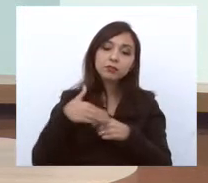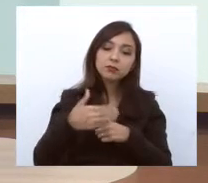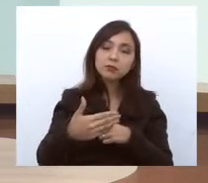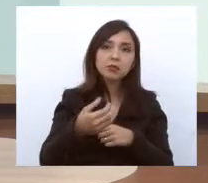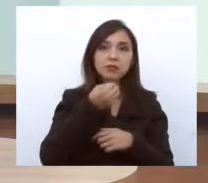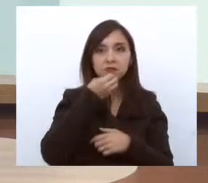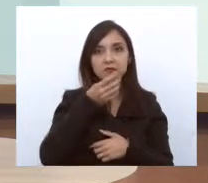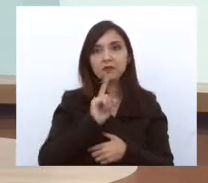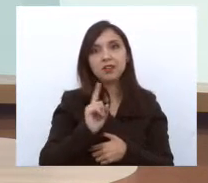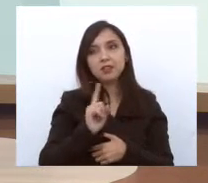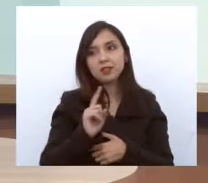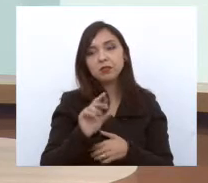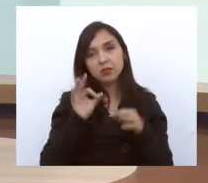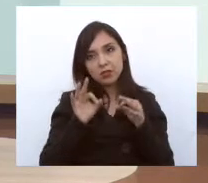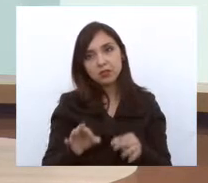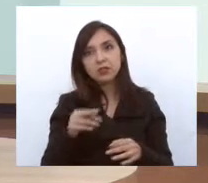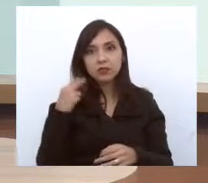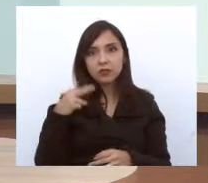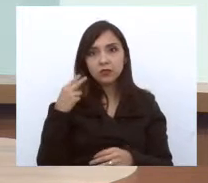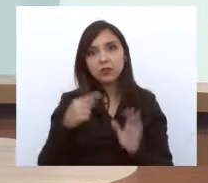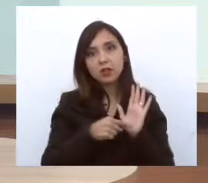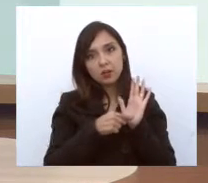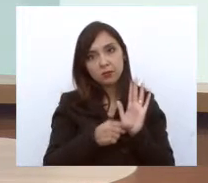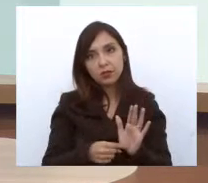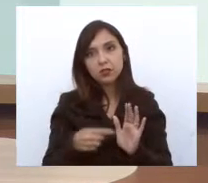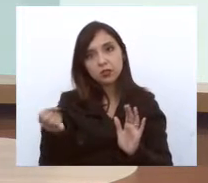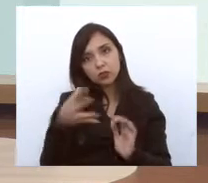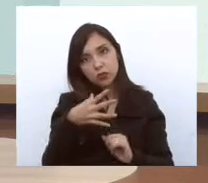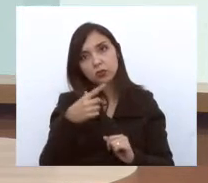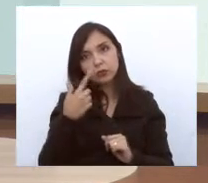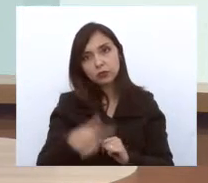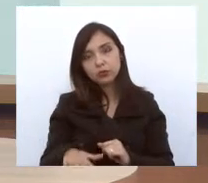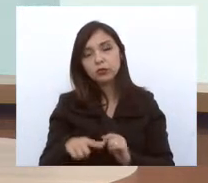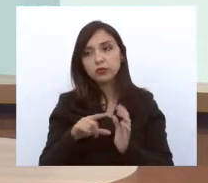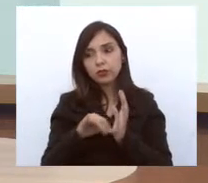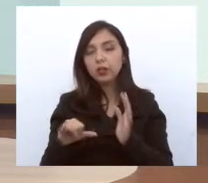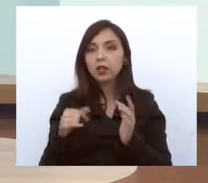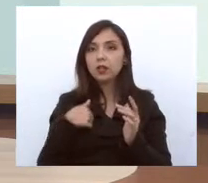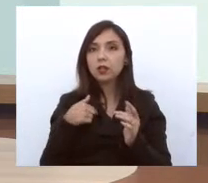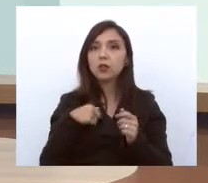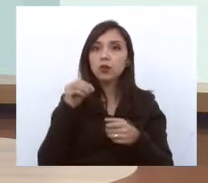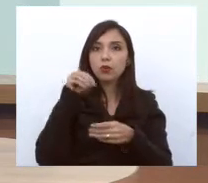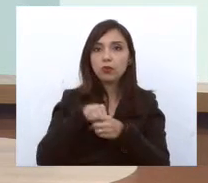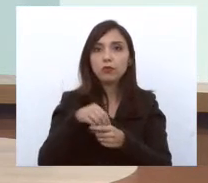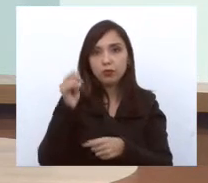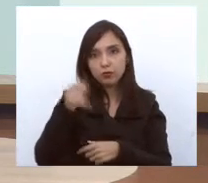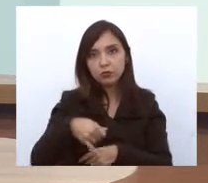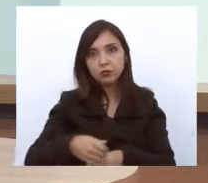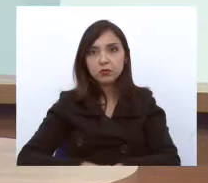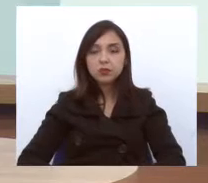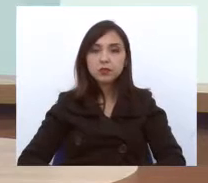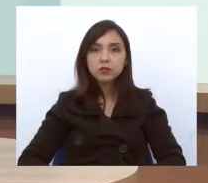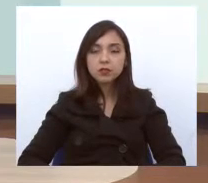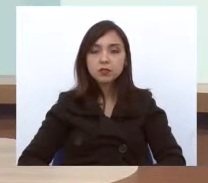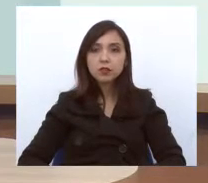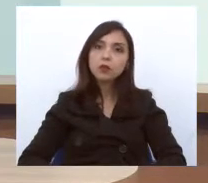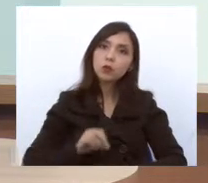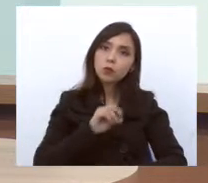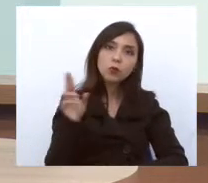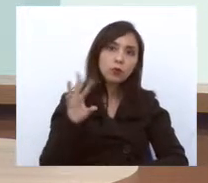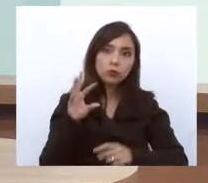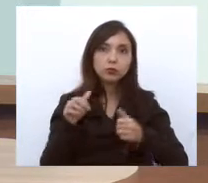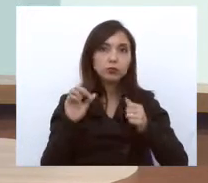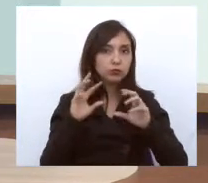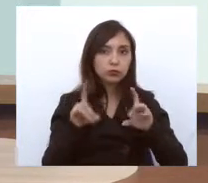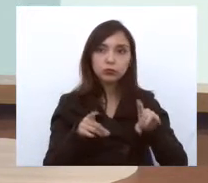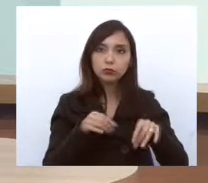eficácia, presidente. Então, tenho certeza que o vereador apresentará novamente o projeto de lei, e aí sim eu voto favorável ao projeto com toda a